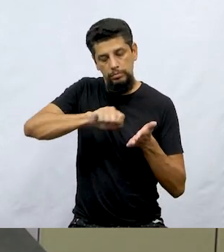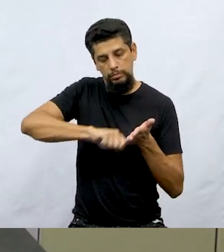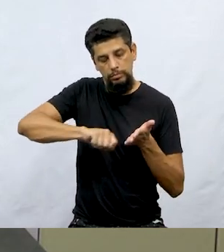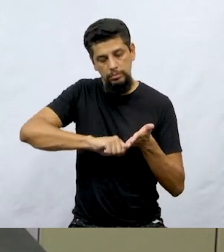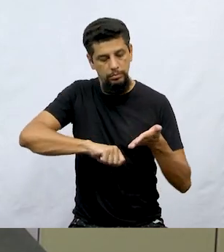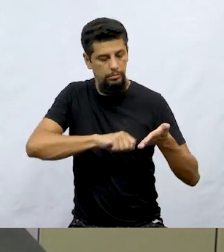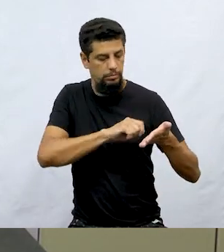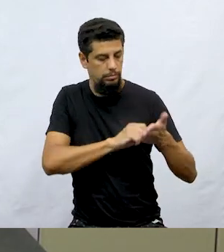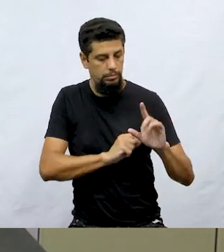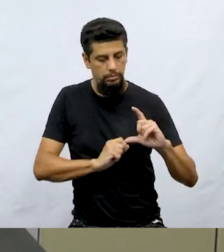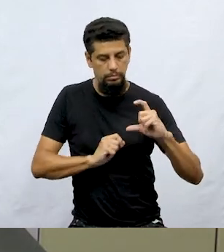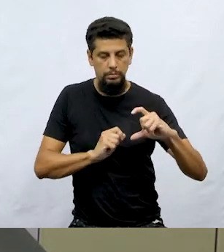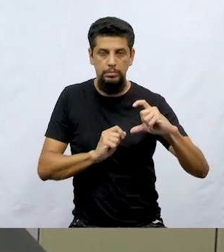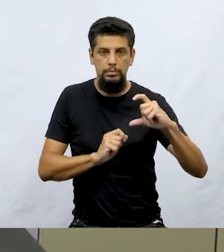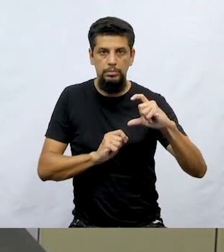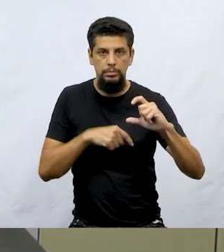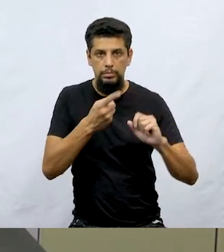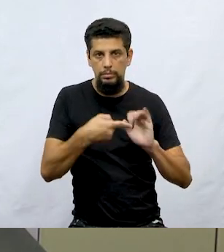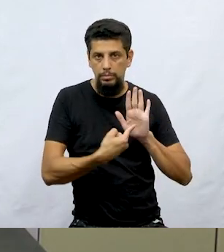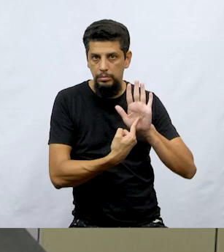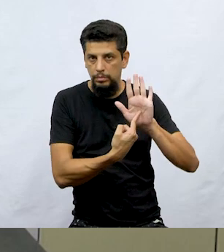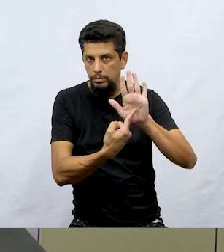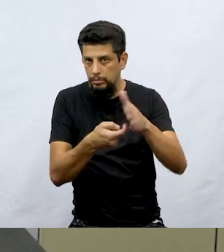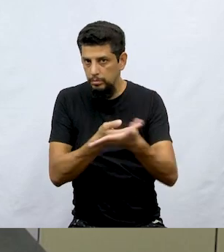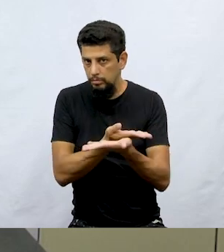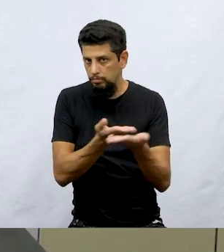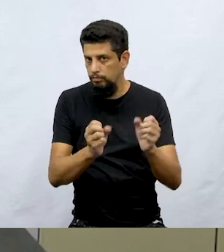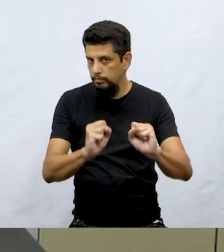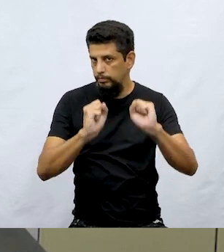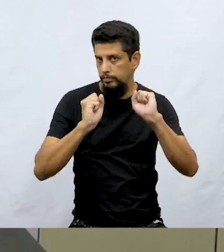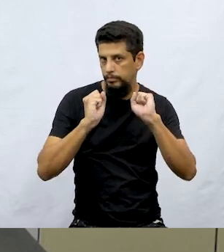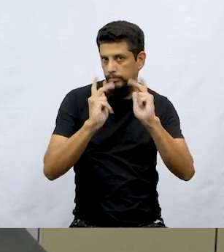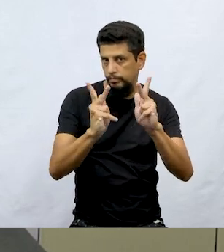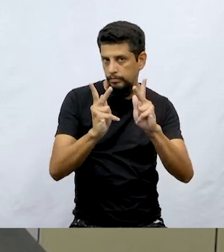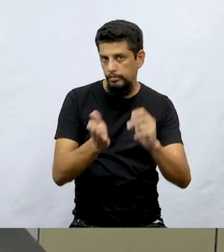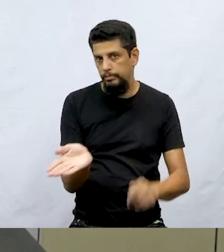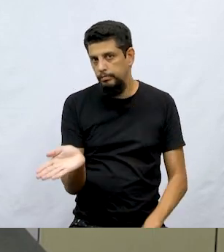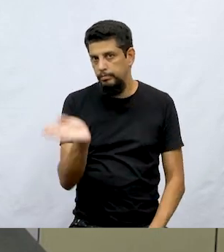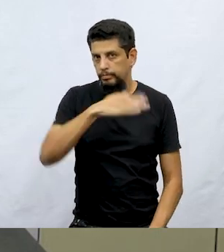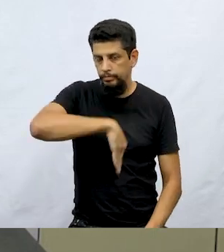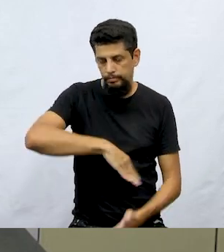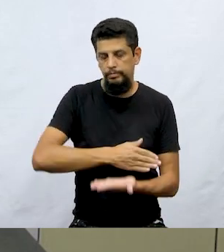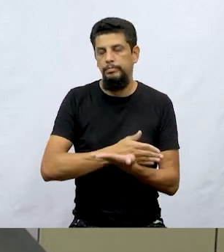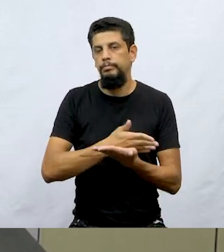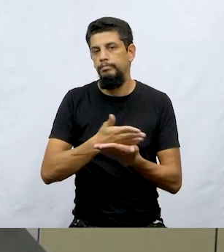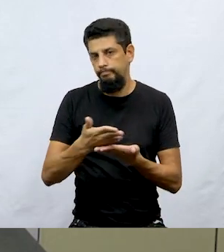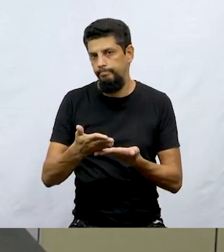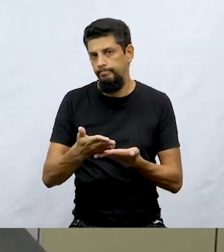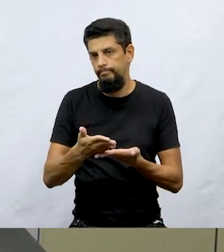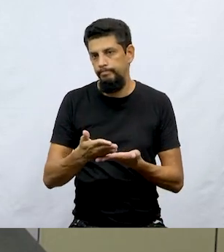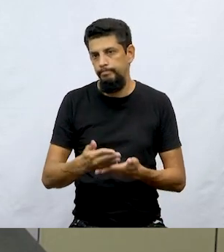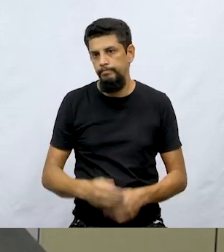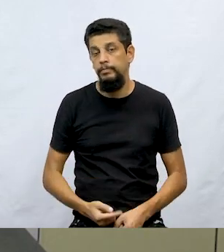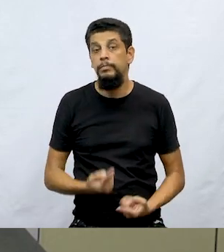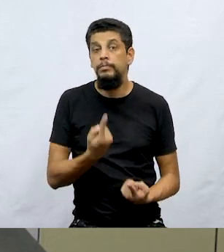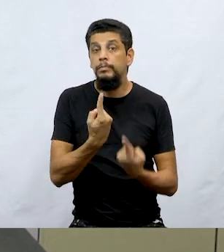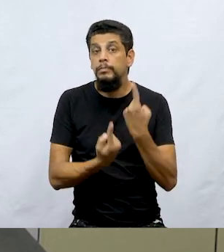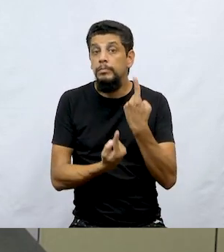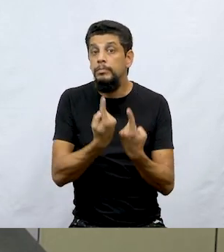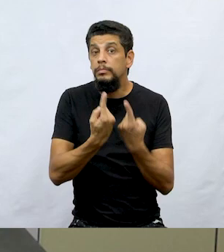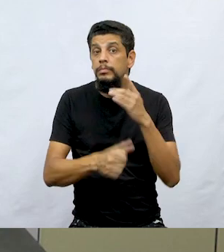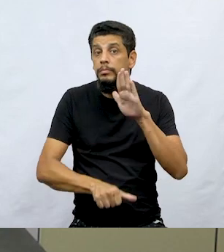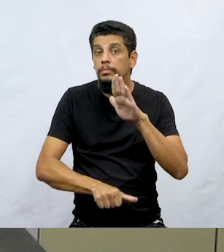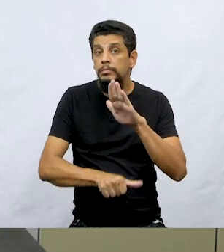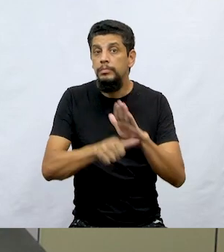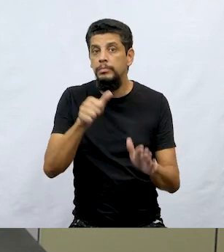na ficha e mostrando para vocês aí, ok? Vamos começar, então? Vamos. Qual será a